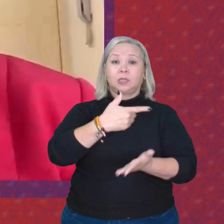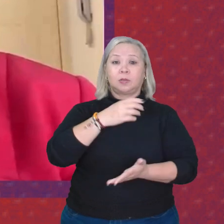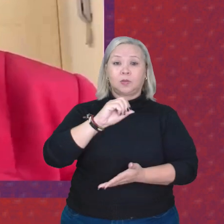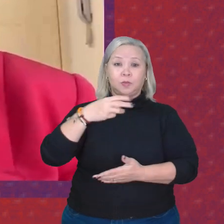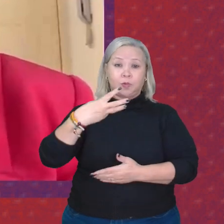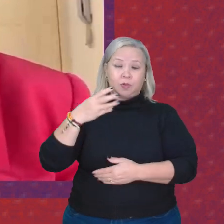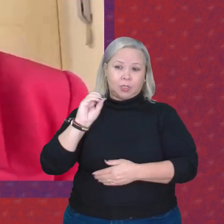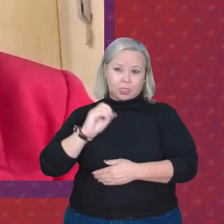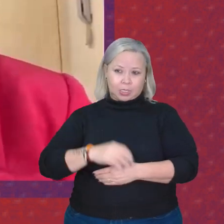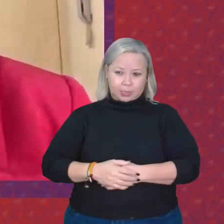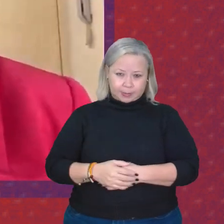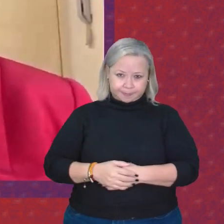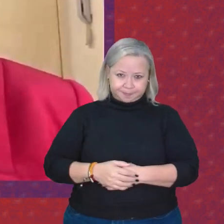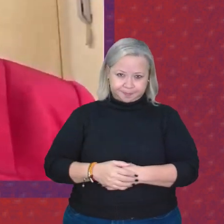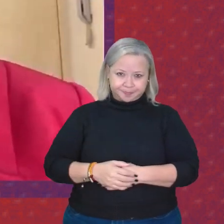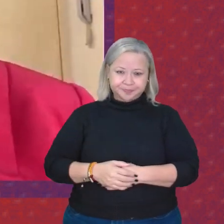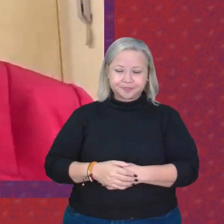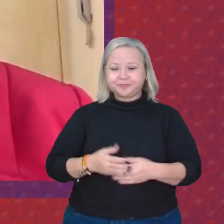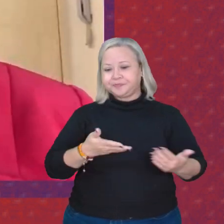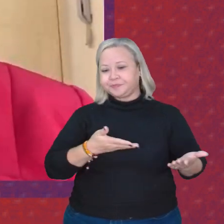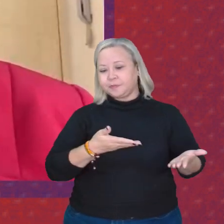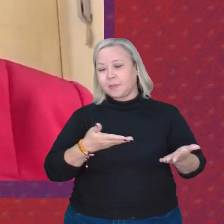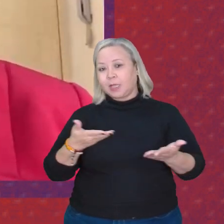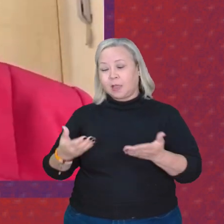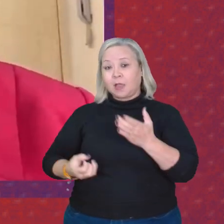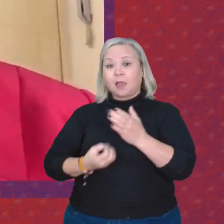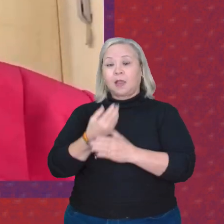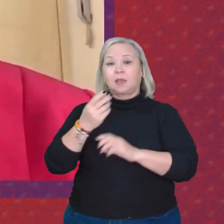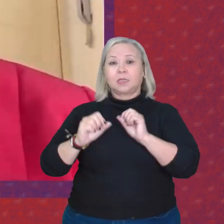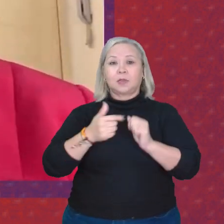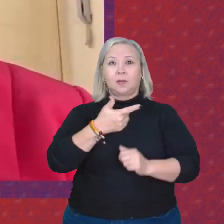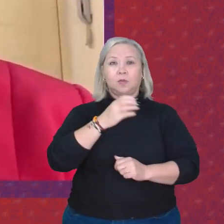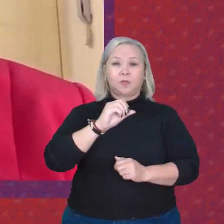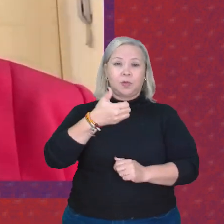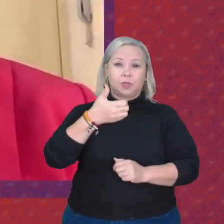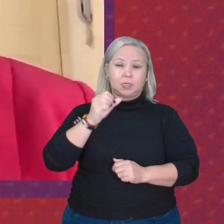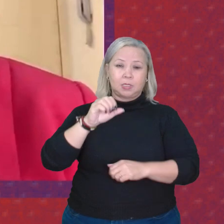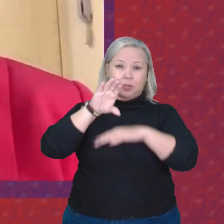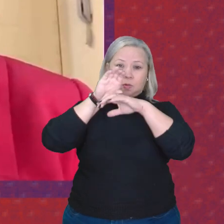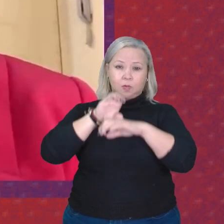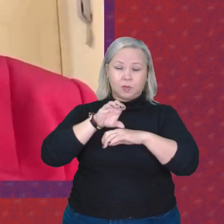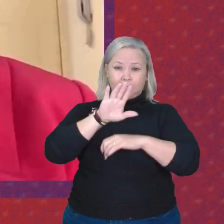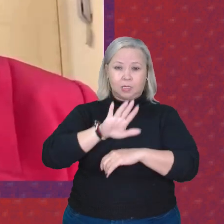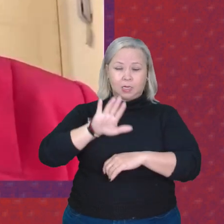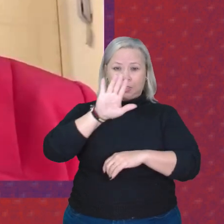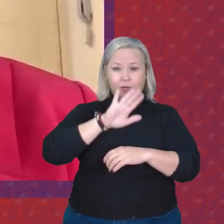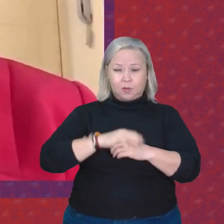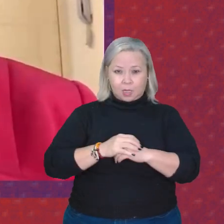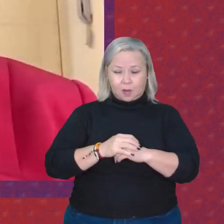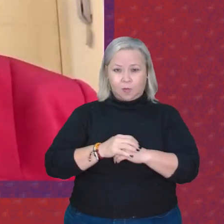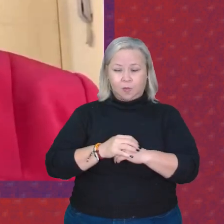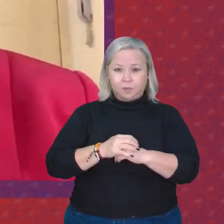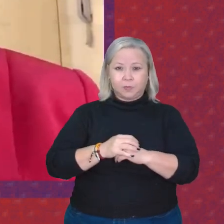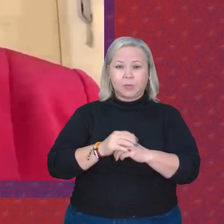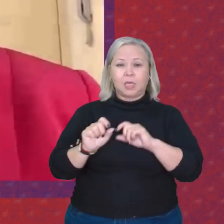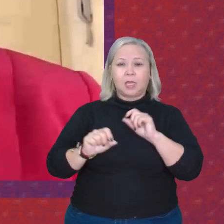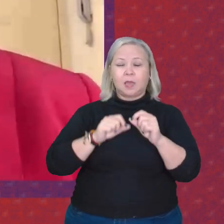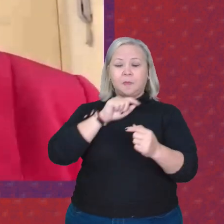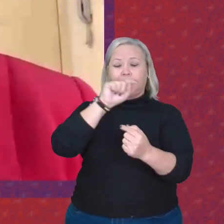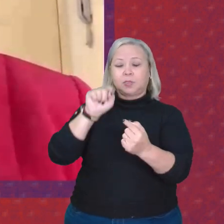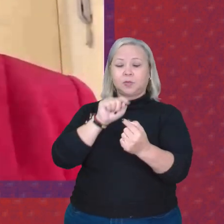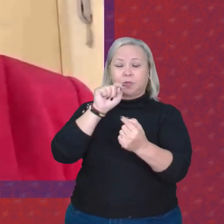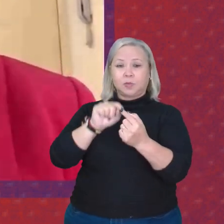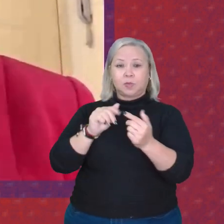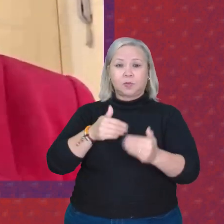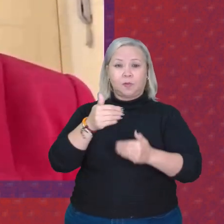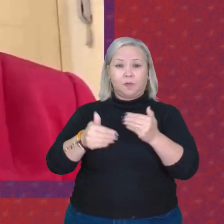ONU, e que levou também à criação, em 2016, do Conselho Nacional para os Objetivos do